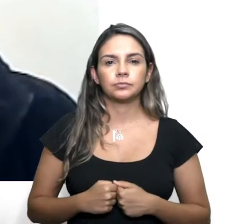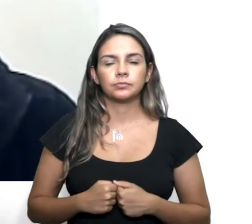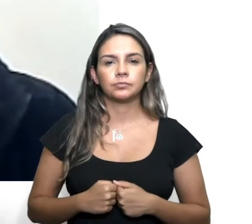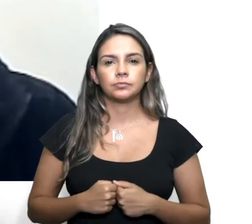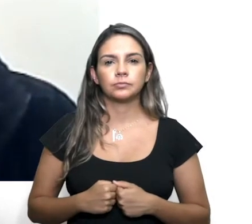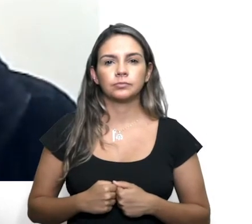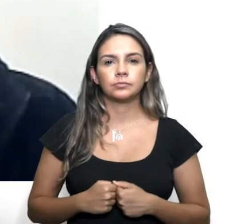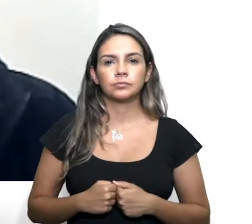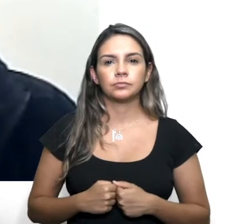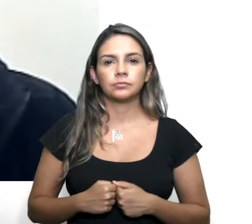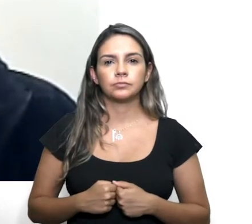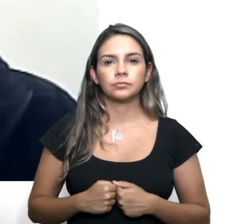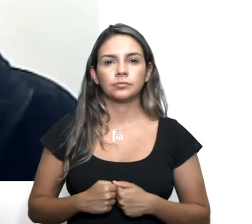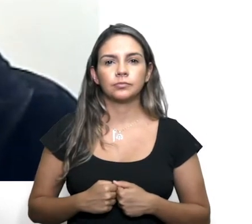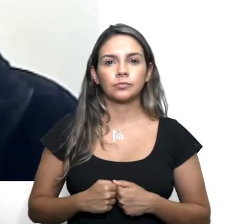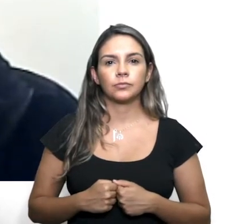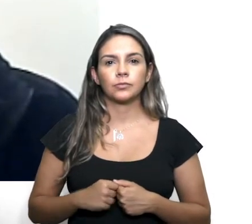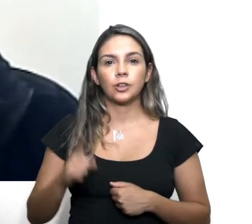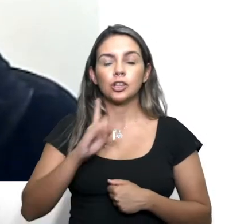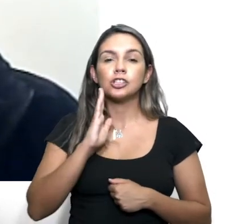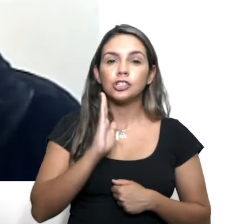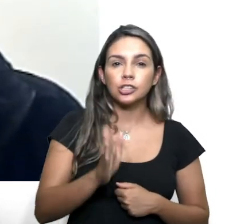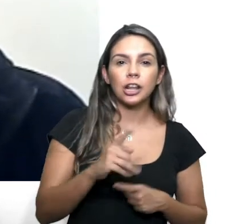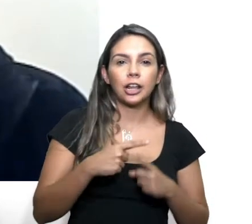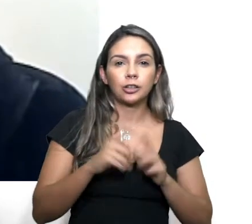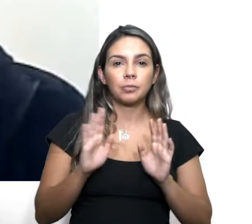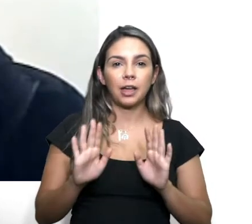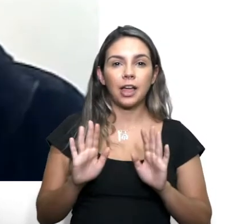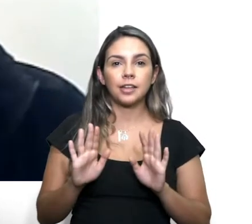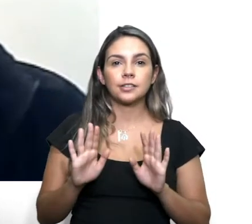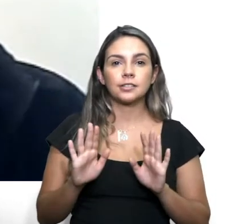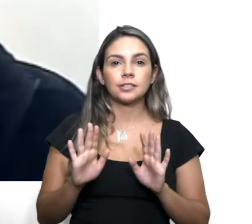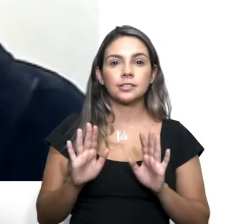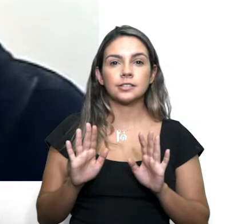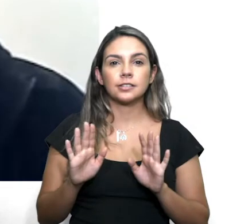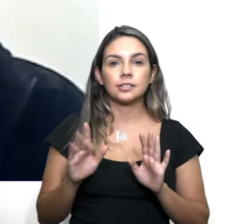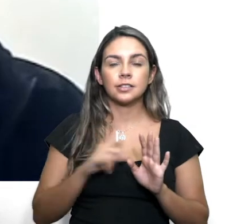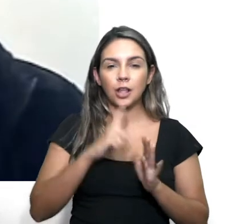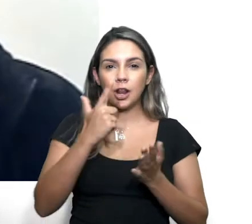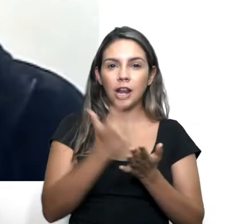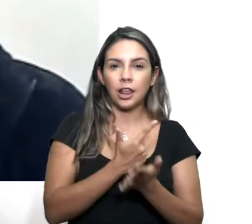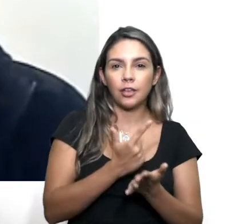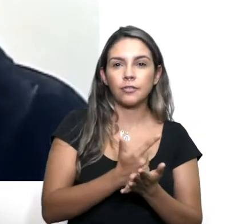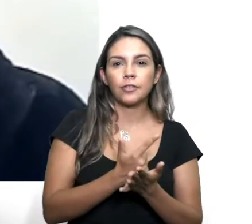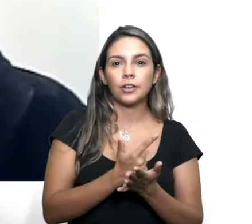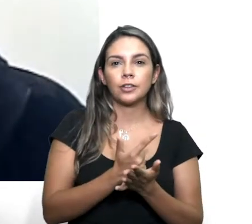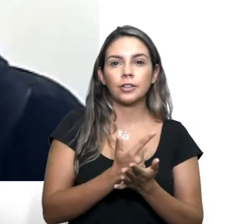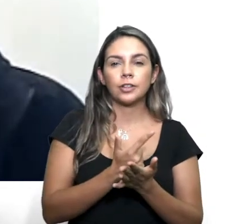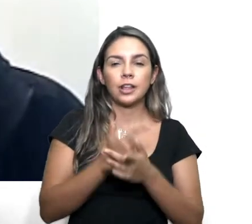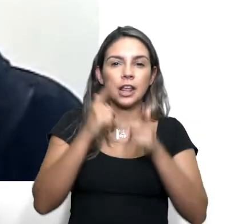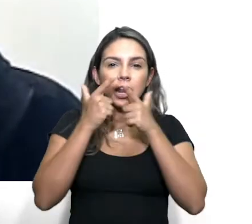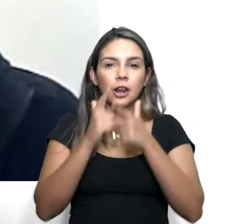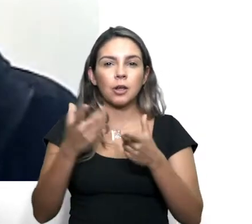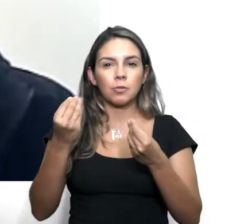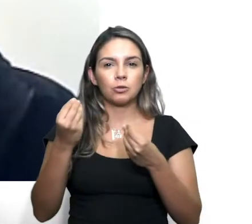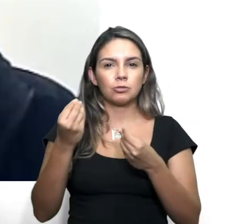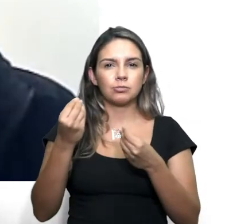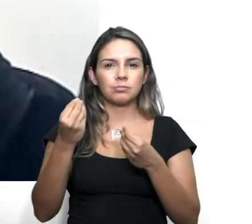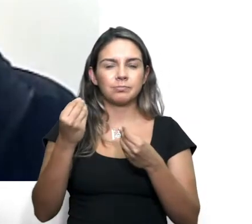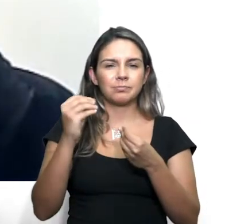enfim, apesar de não ser direto sobre isso, mas portanto, e tenho livros em que a linguagem é muito